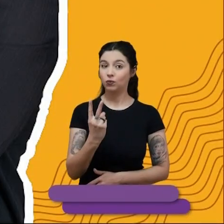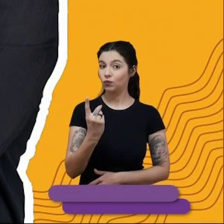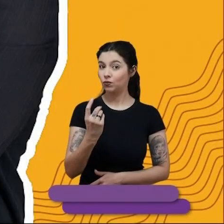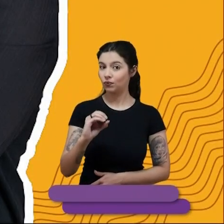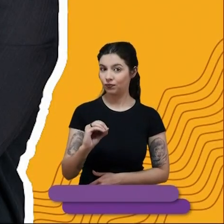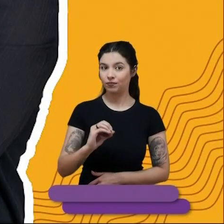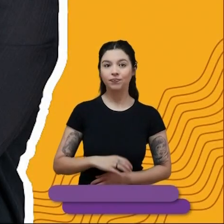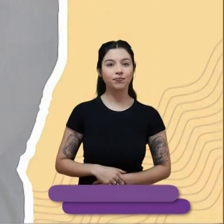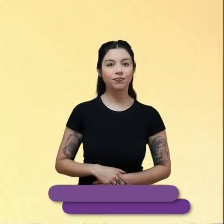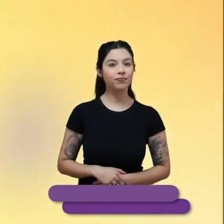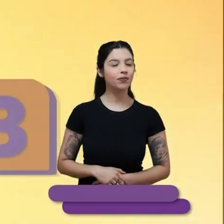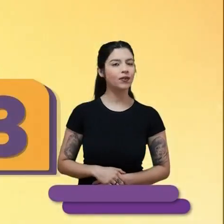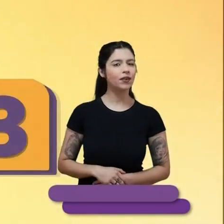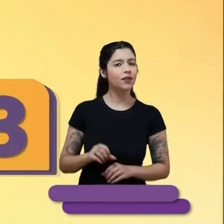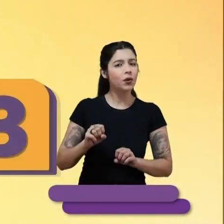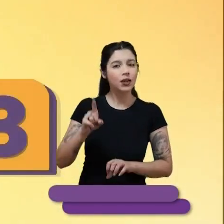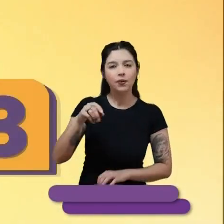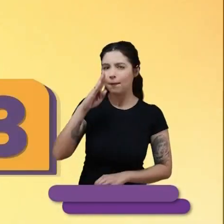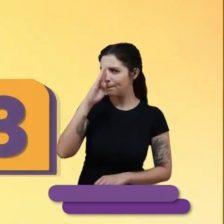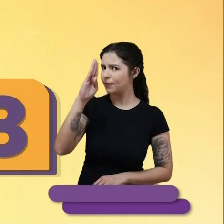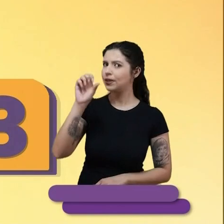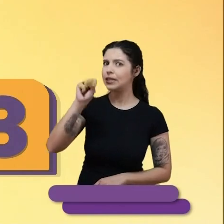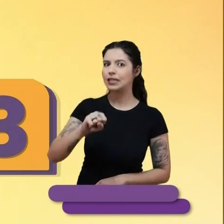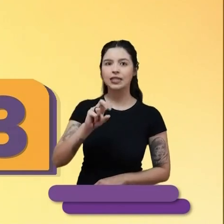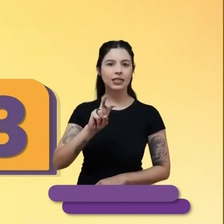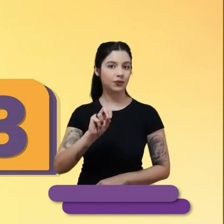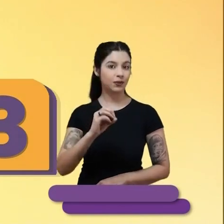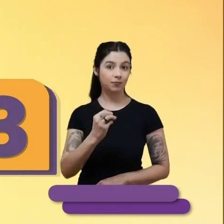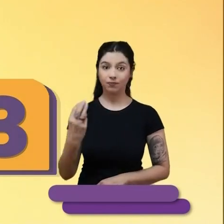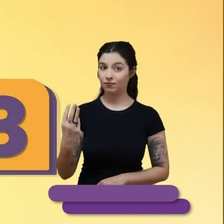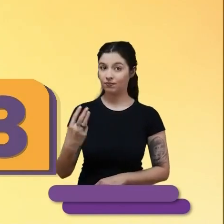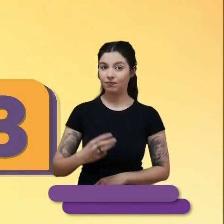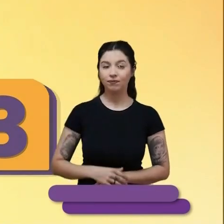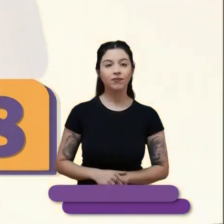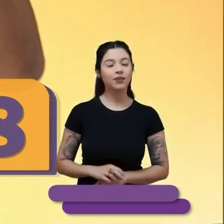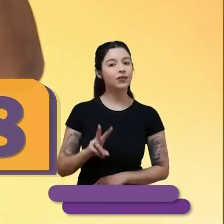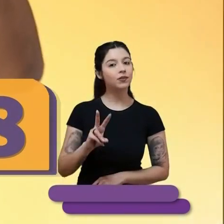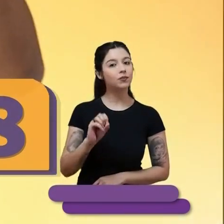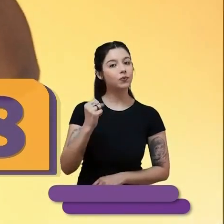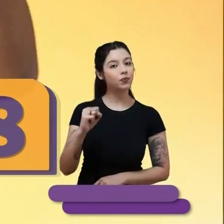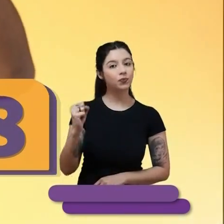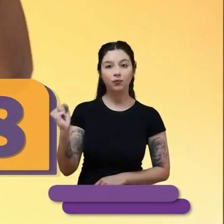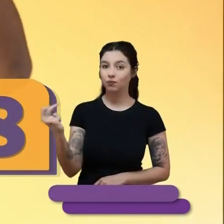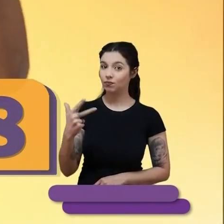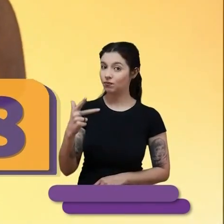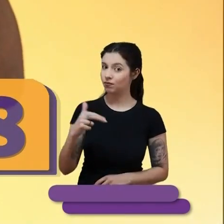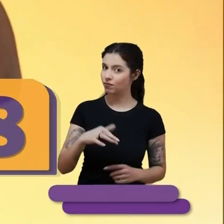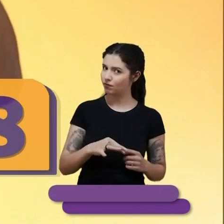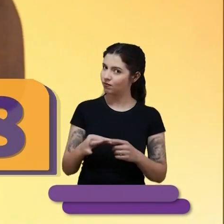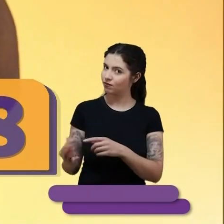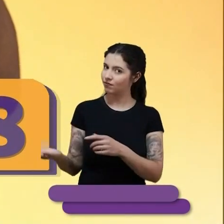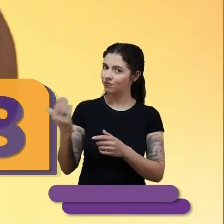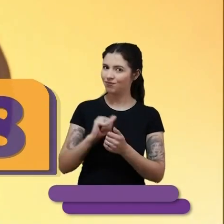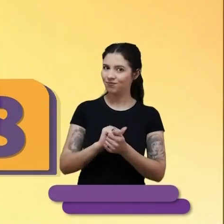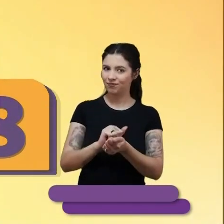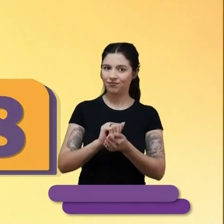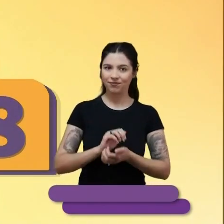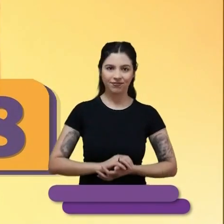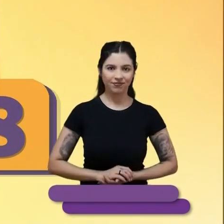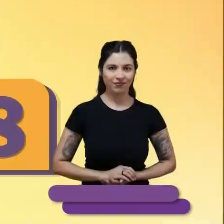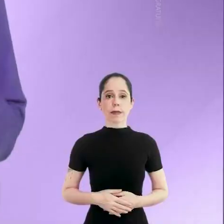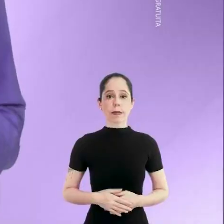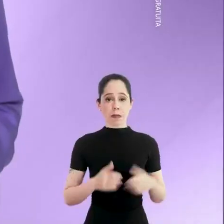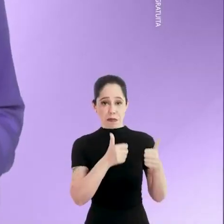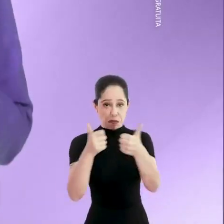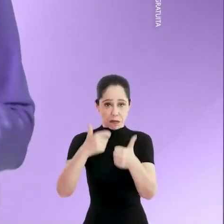Telismar, 50210. Kerli Ferro, 50013. Educação é prioridade, sim. 50888. MC Pedrão é periferia.